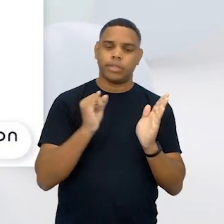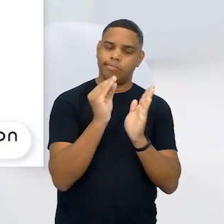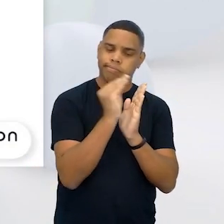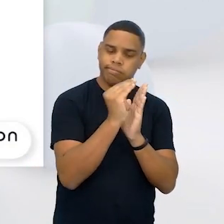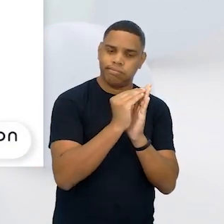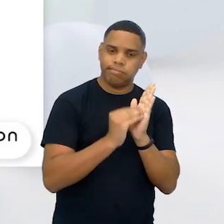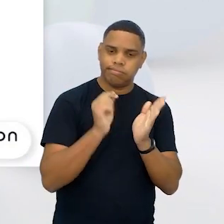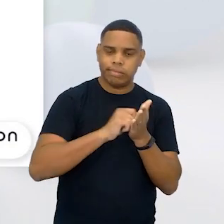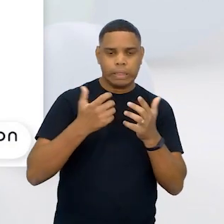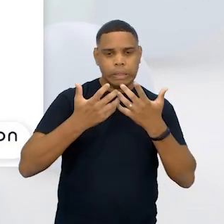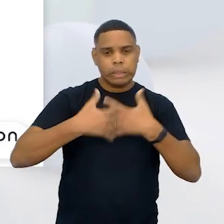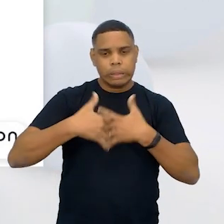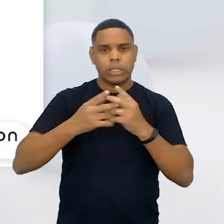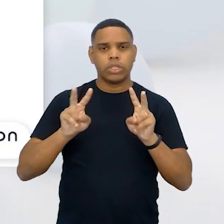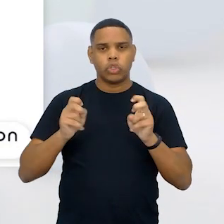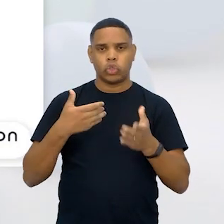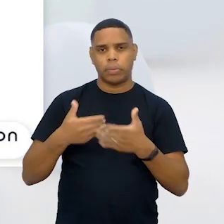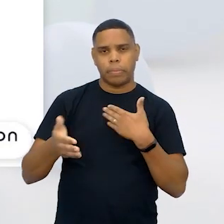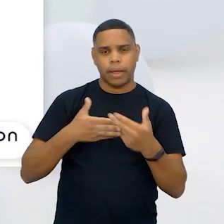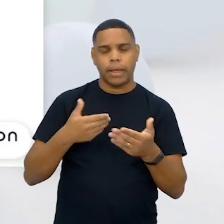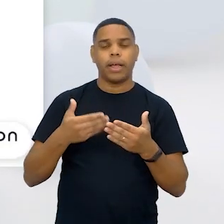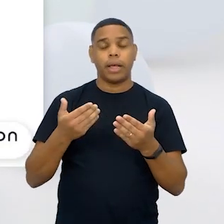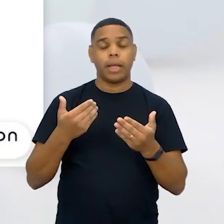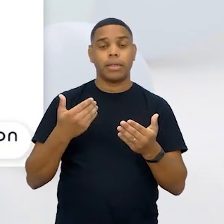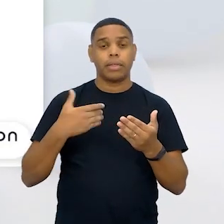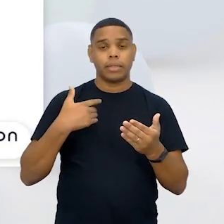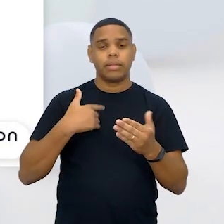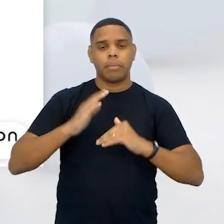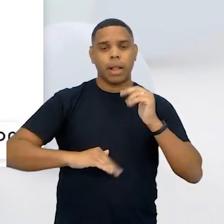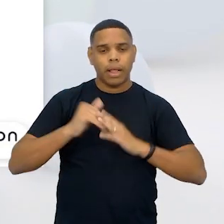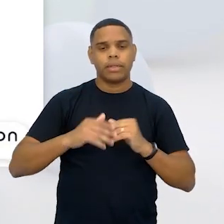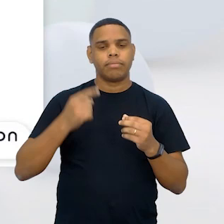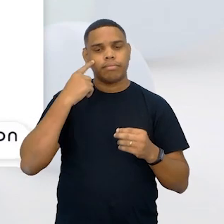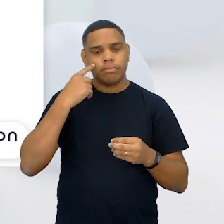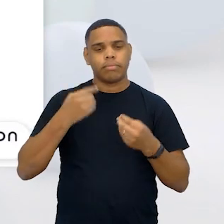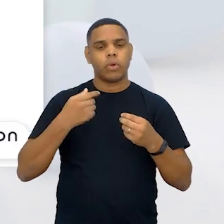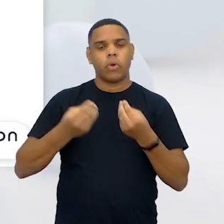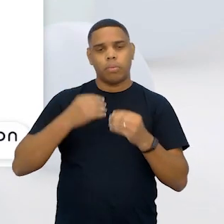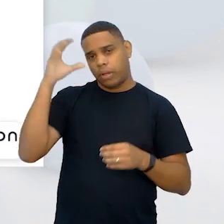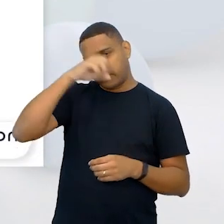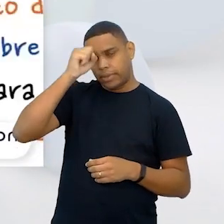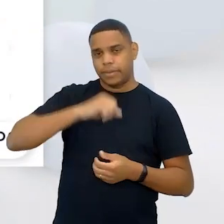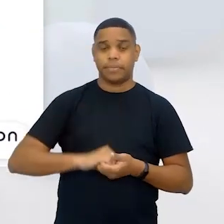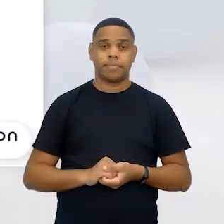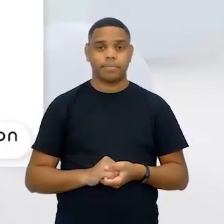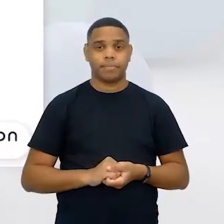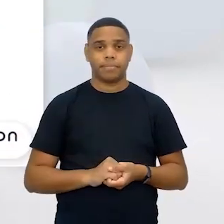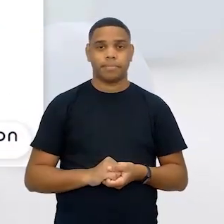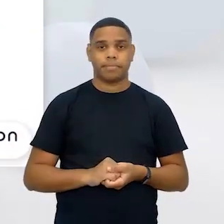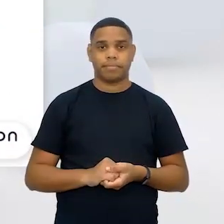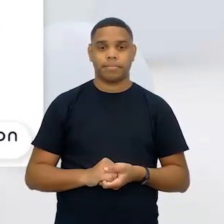registro, reflexão sobre as práticas e também para se pensar na própria aprendizagem.